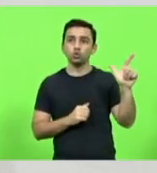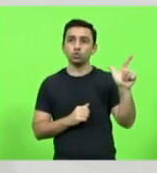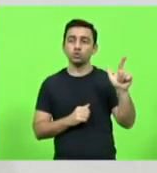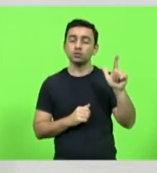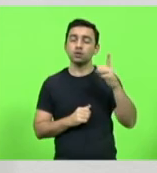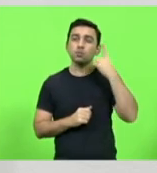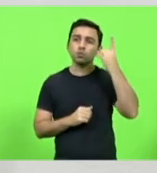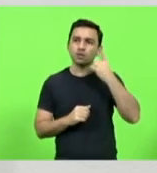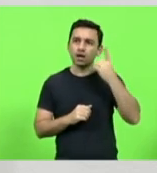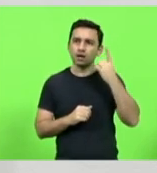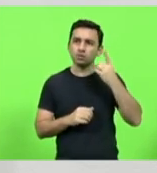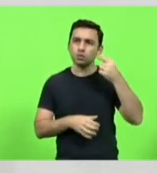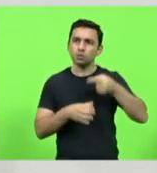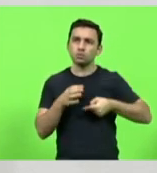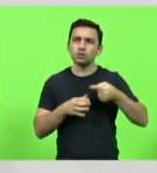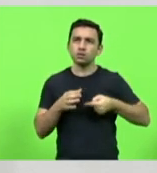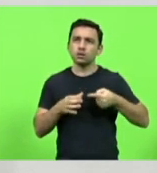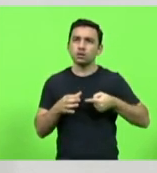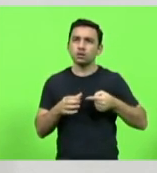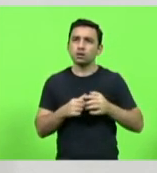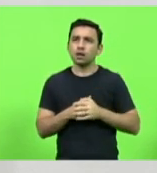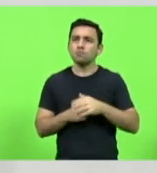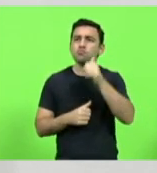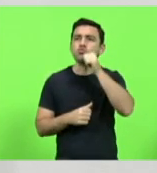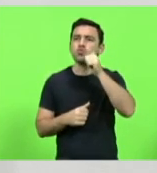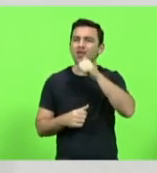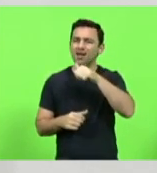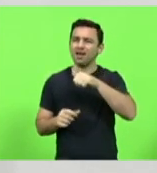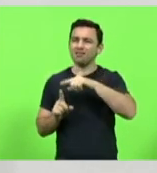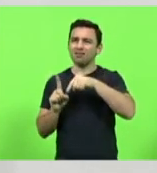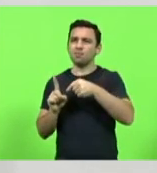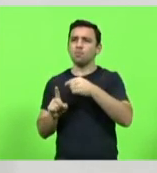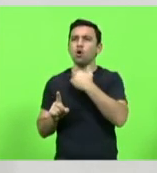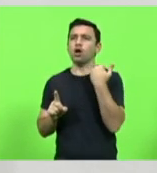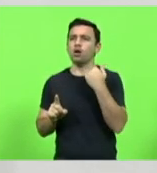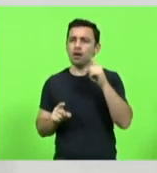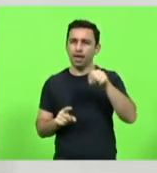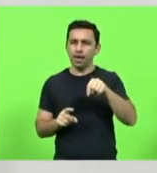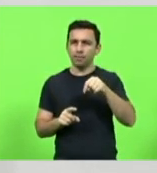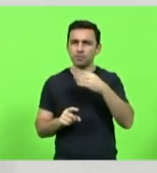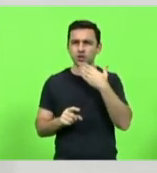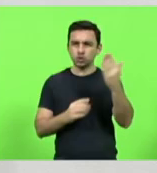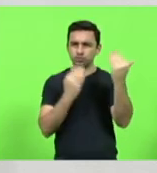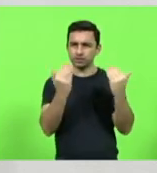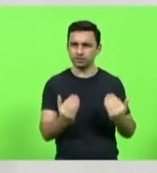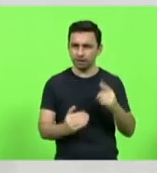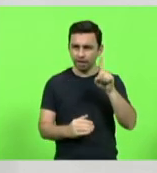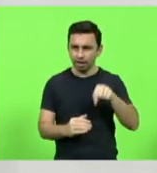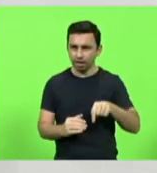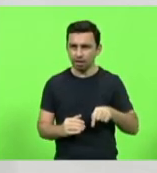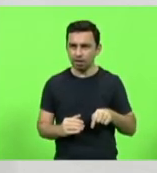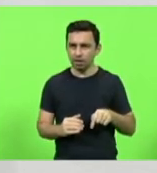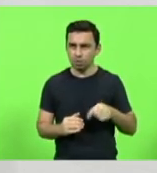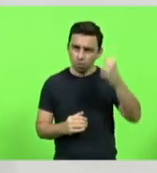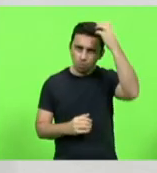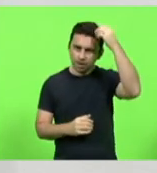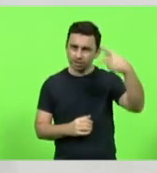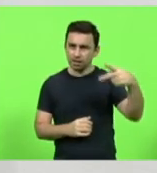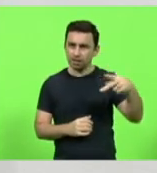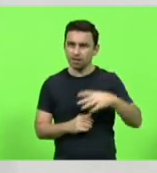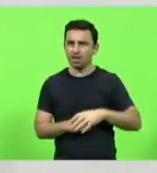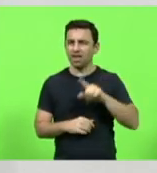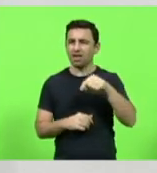e alguma lactante nesse meio tempo morrer em Santa Catarina, é culpa de quem pediu vista de um projeto? Isso é